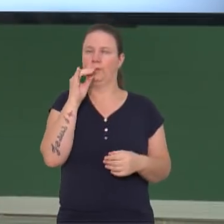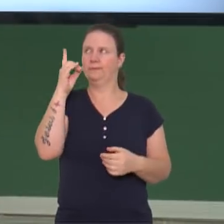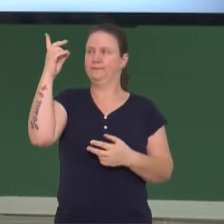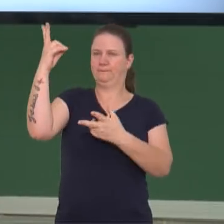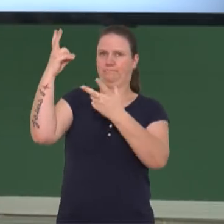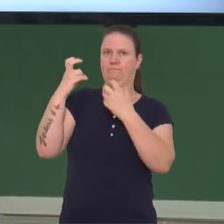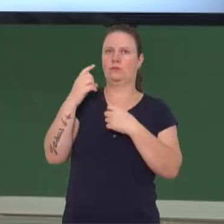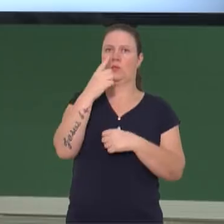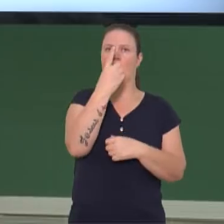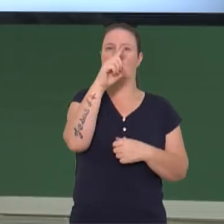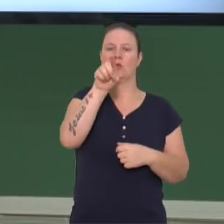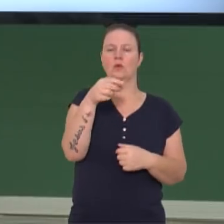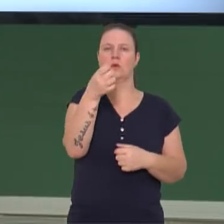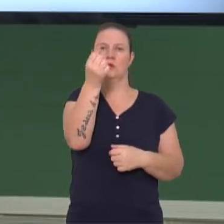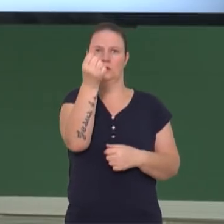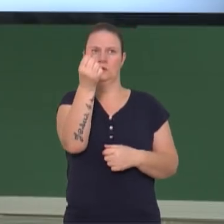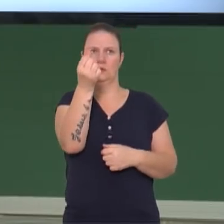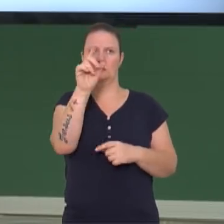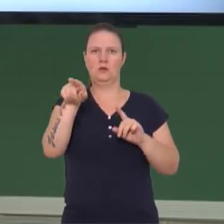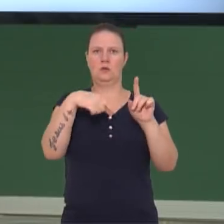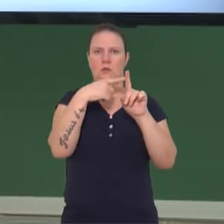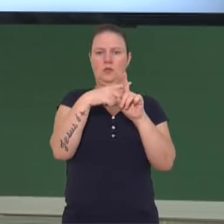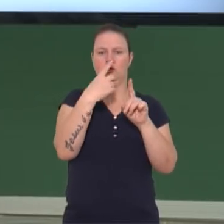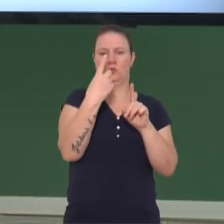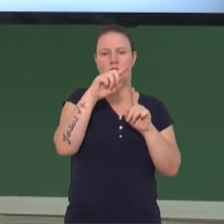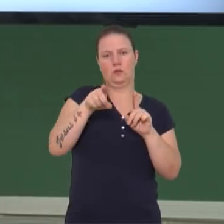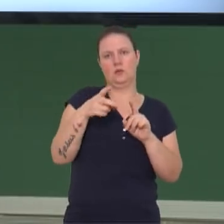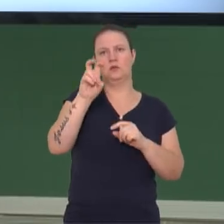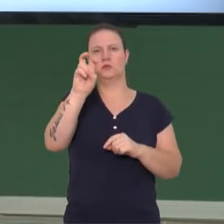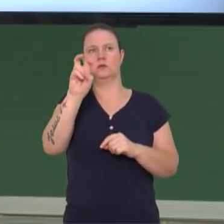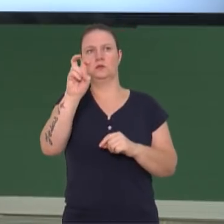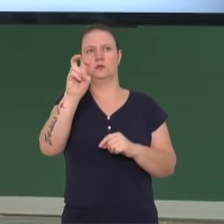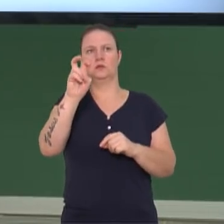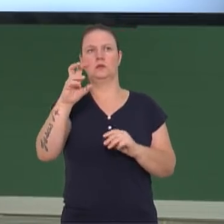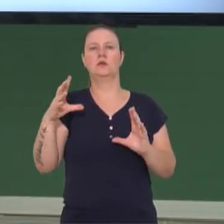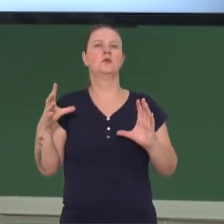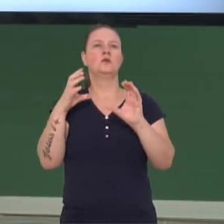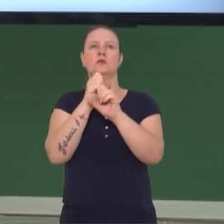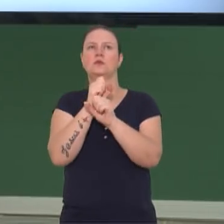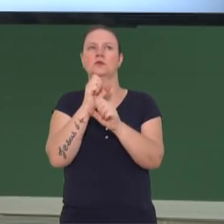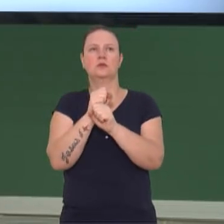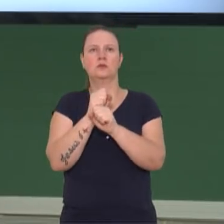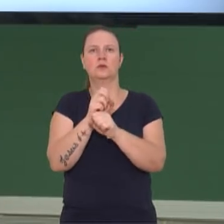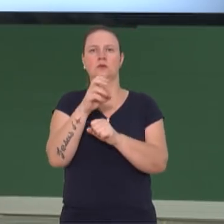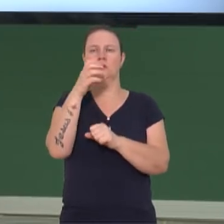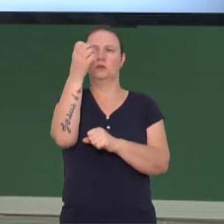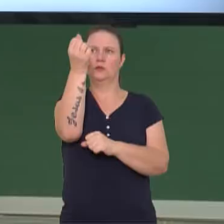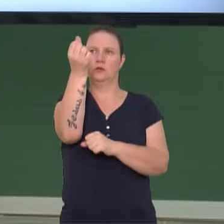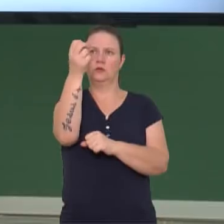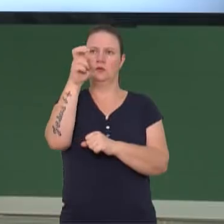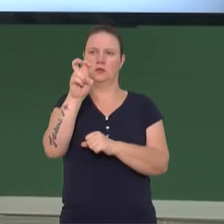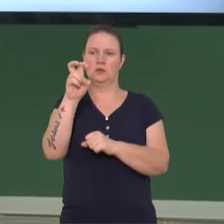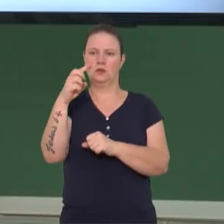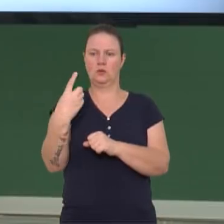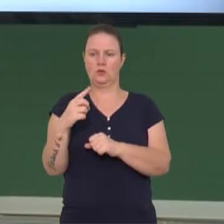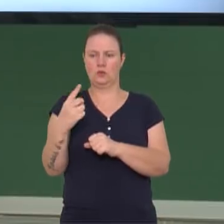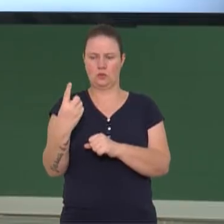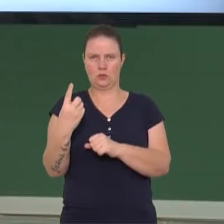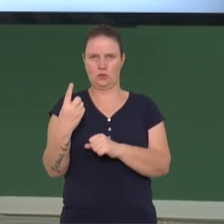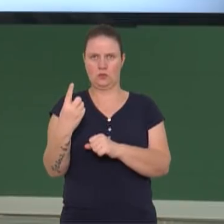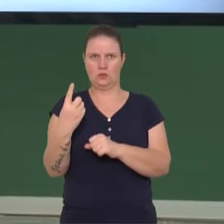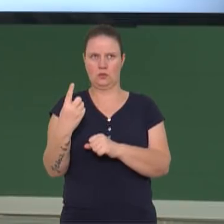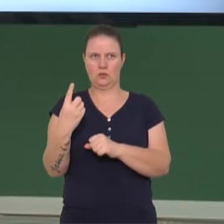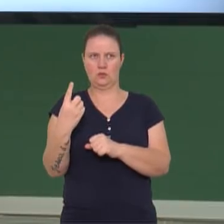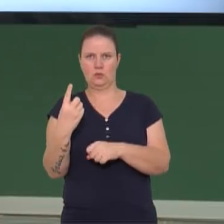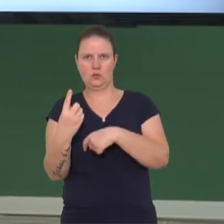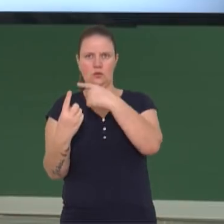1,6, 1 inteiro e 6 décimos, e mais 1 inteiro e 5 décimos, 6 mais 5, 11.